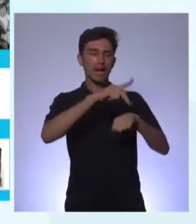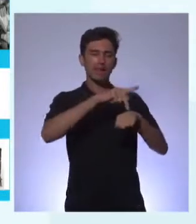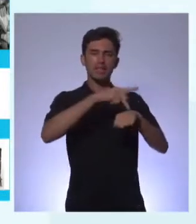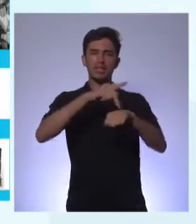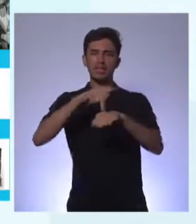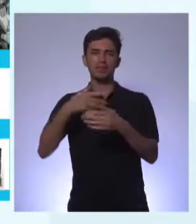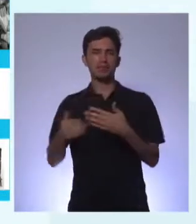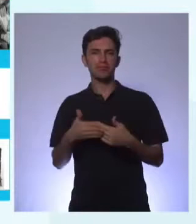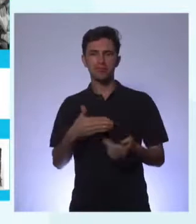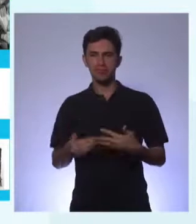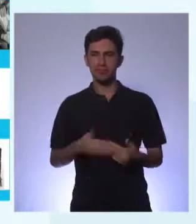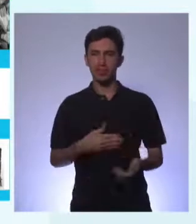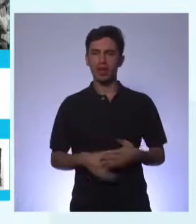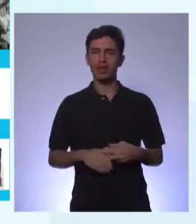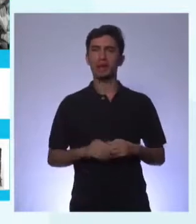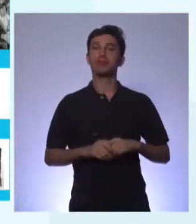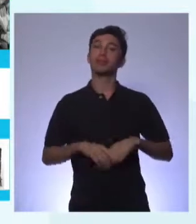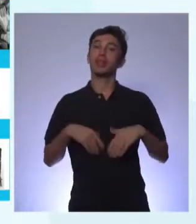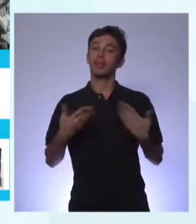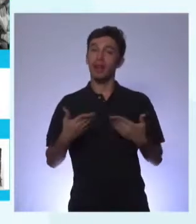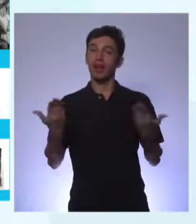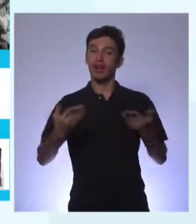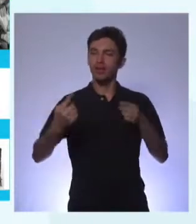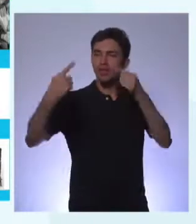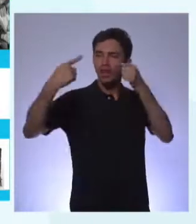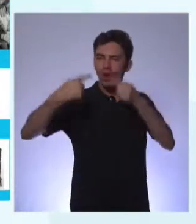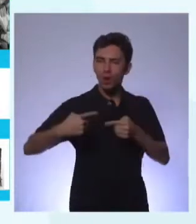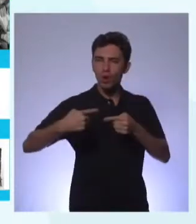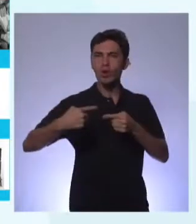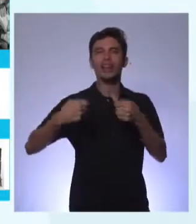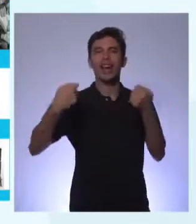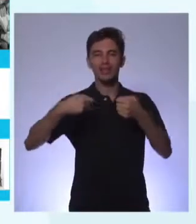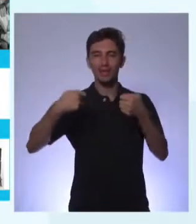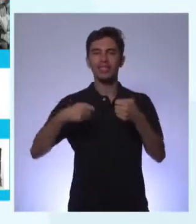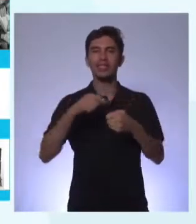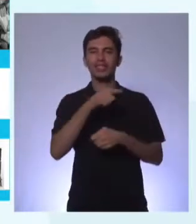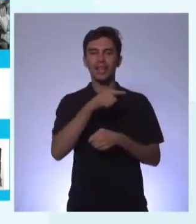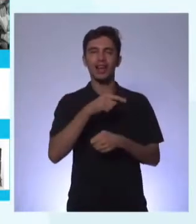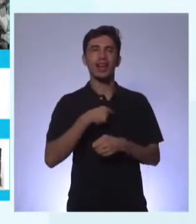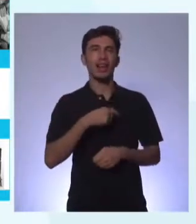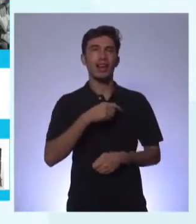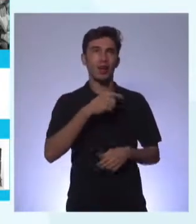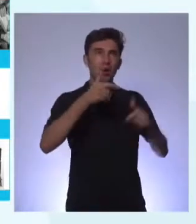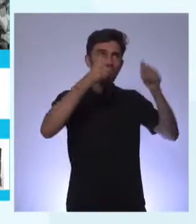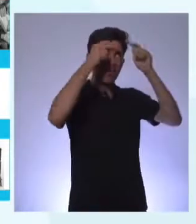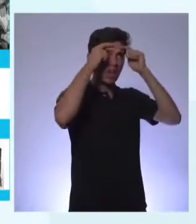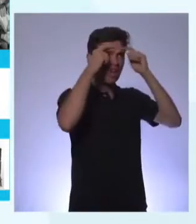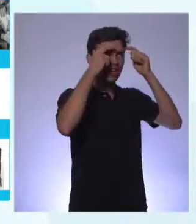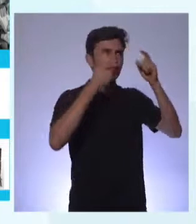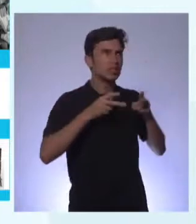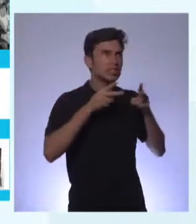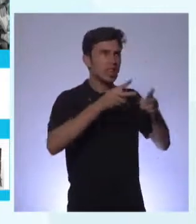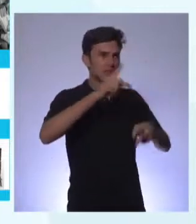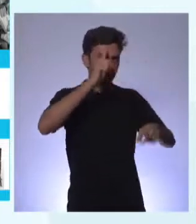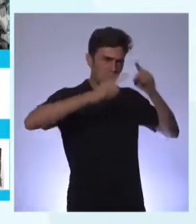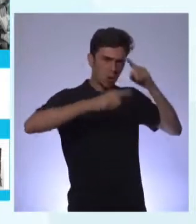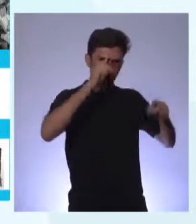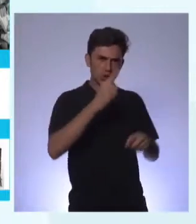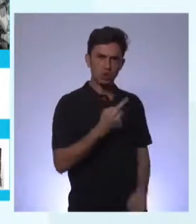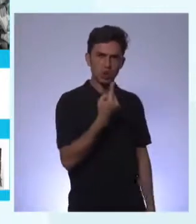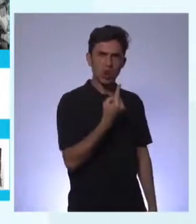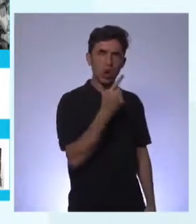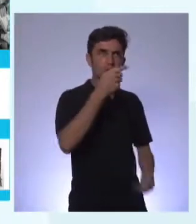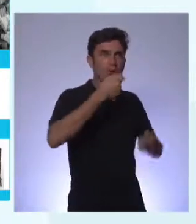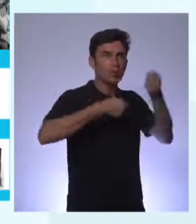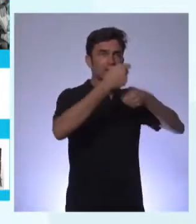econômica e concorrência comercial, você tem que quebrar o monopólio da coroa e tem que quebrar o pacto